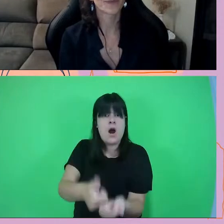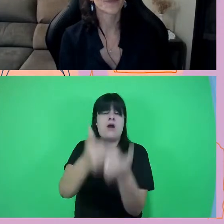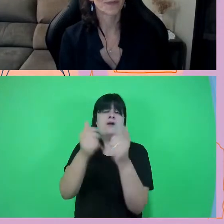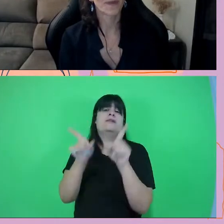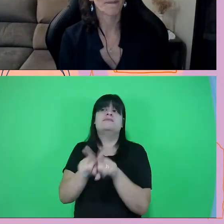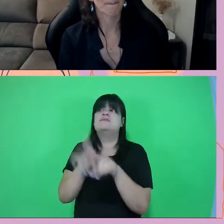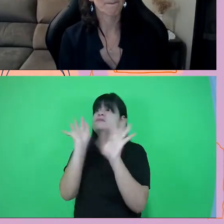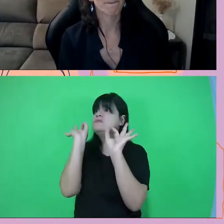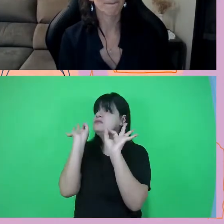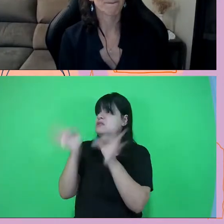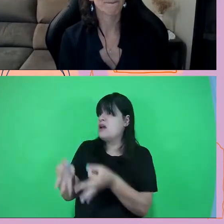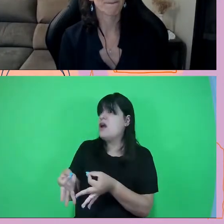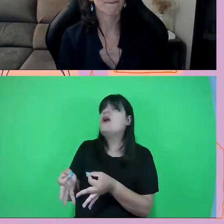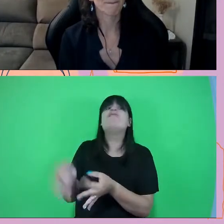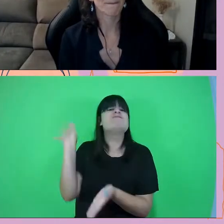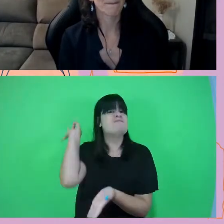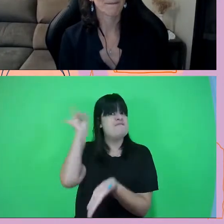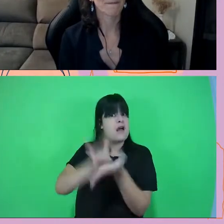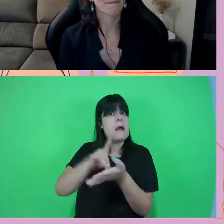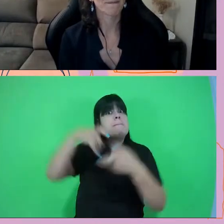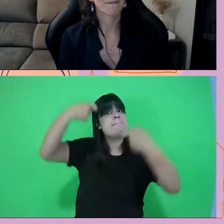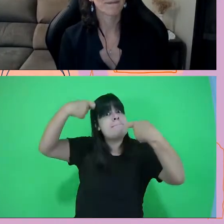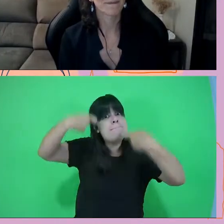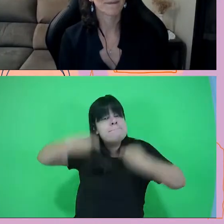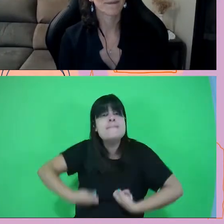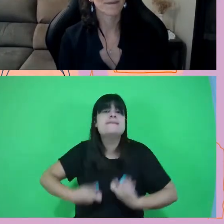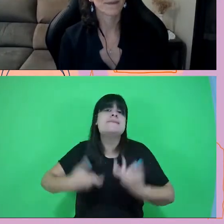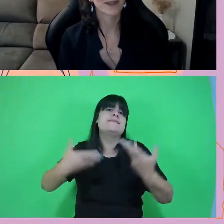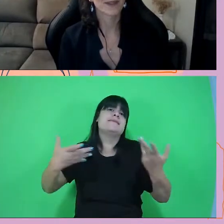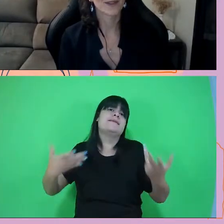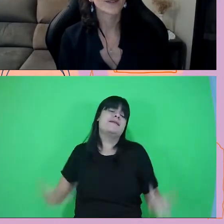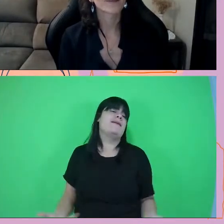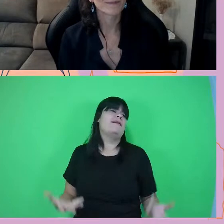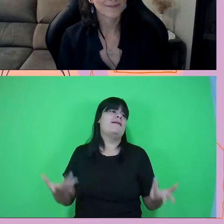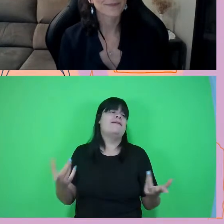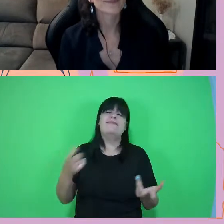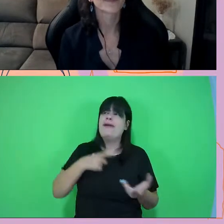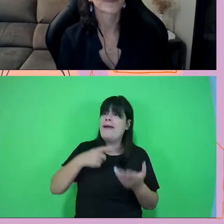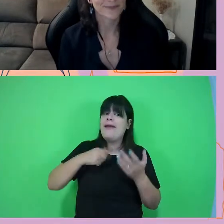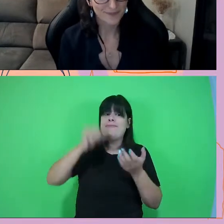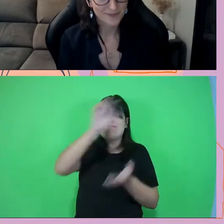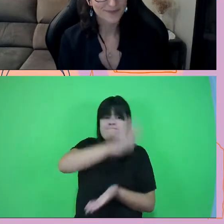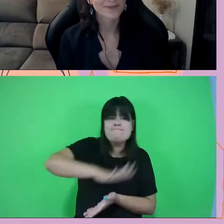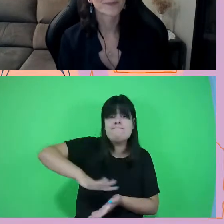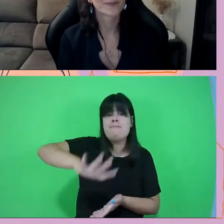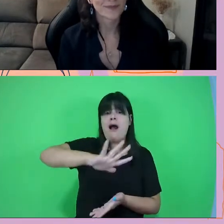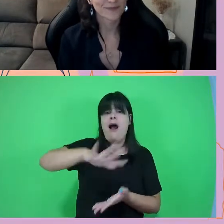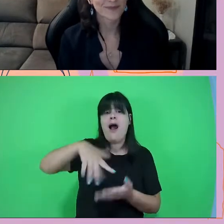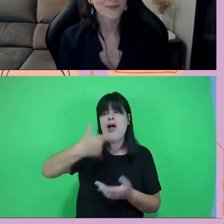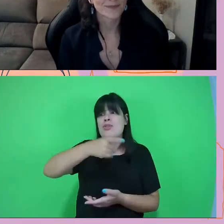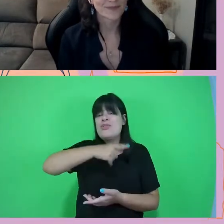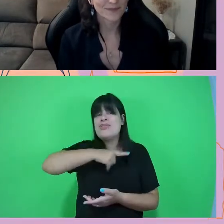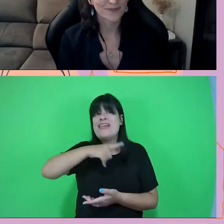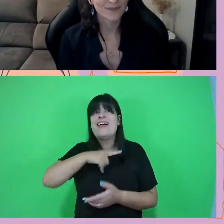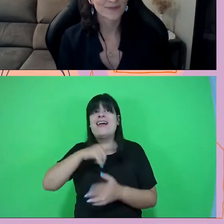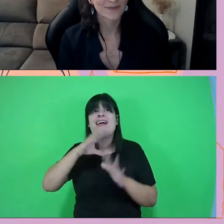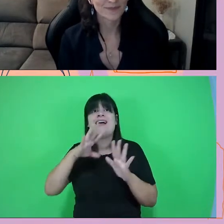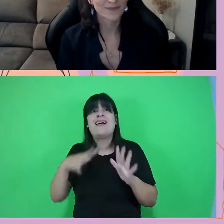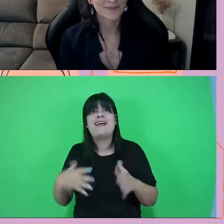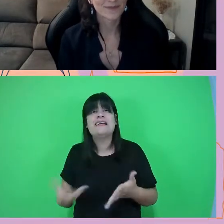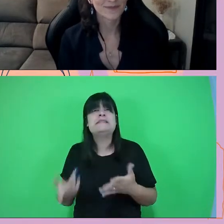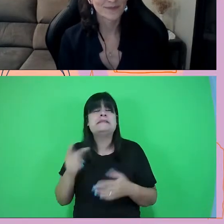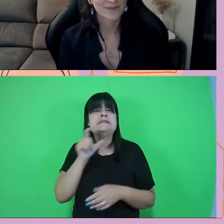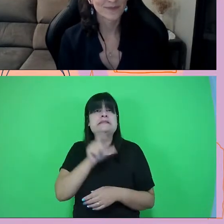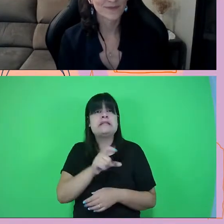Exatamente. Mas é isso, né? A gente precisa mesmo desses espaços, né? Que fazem com que esse tipo